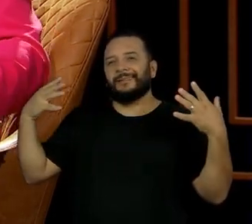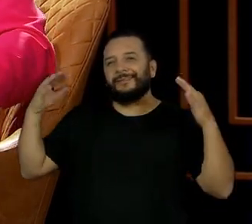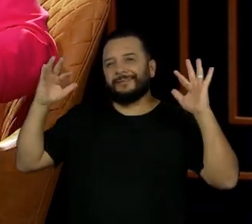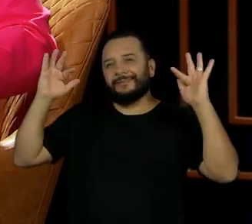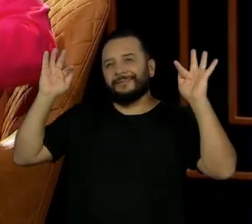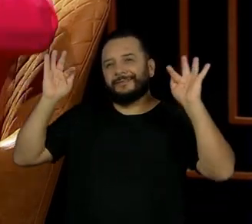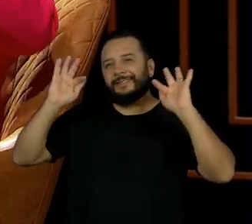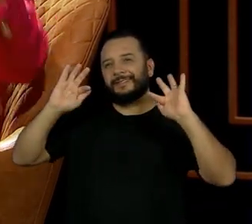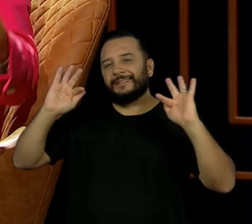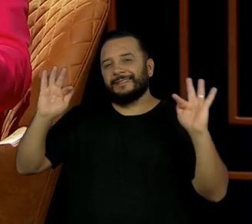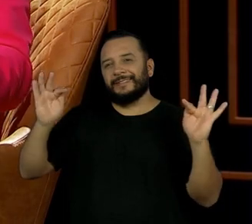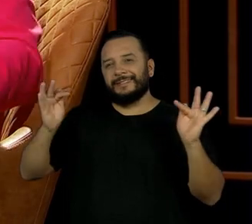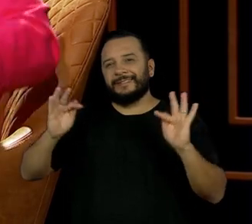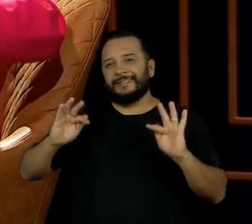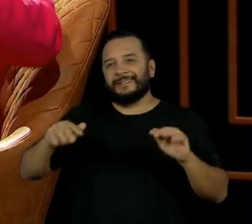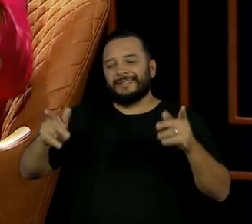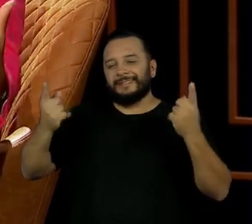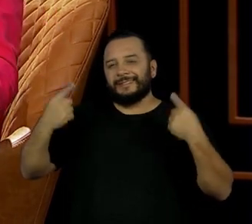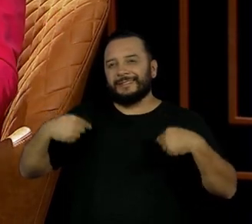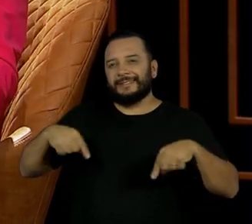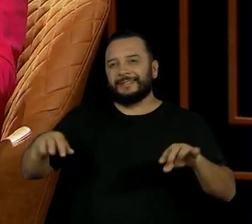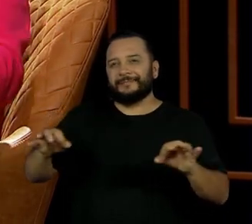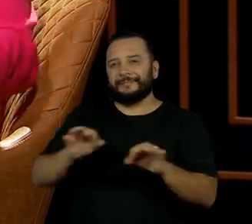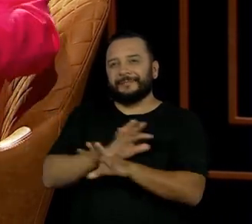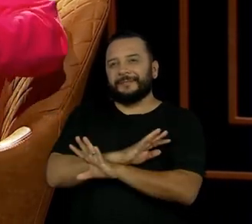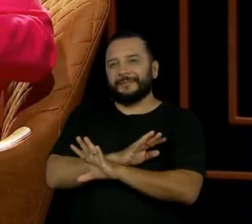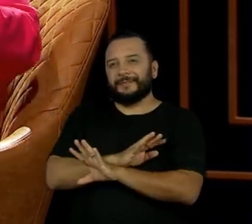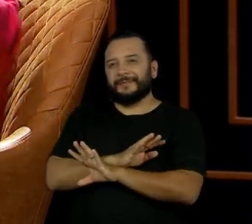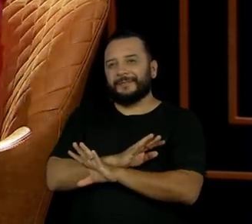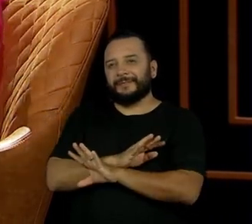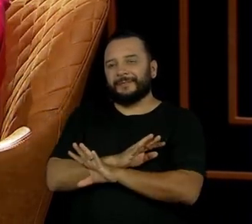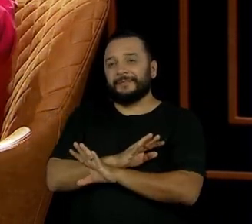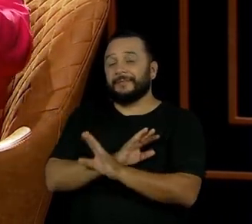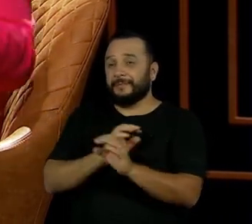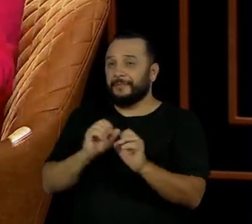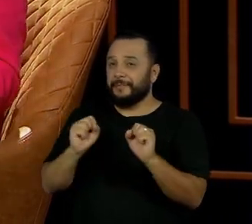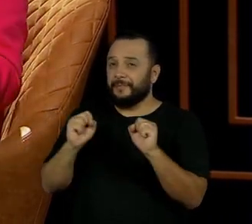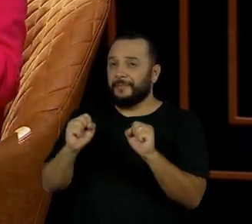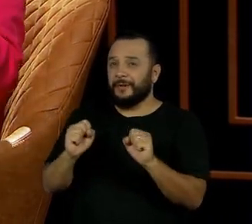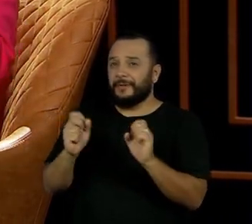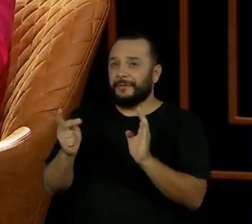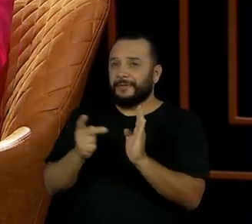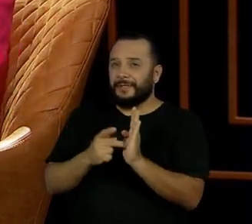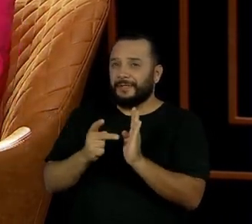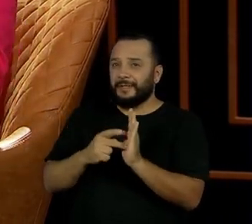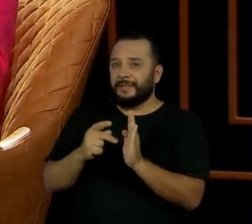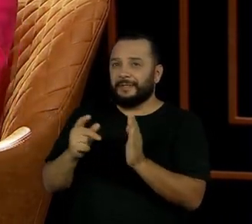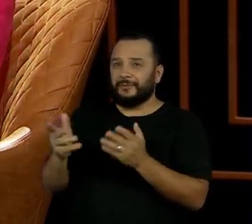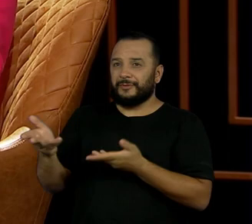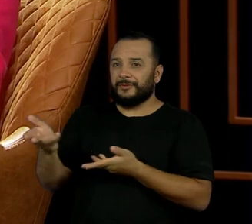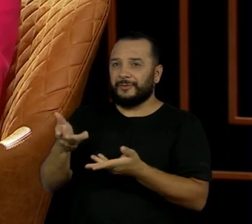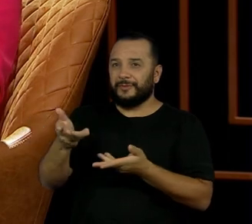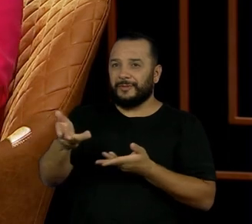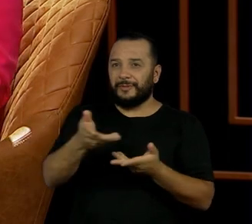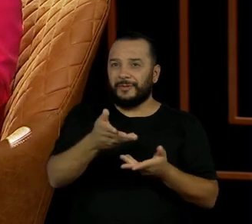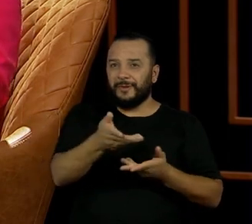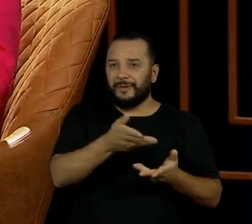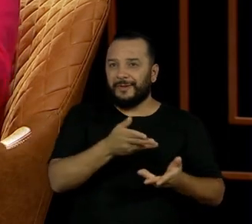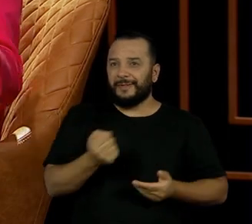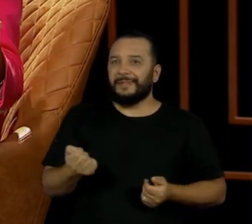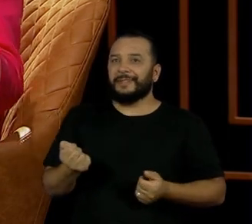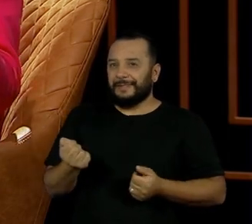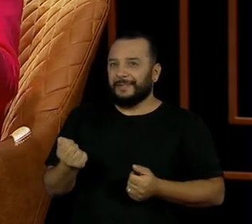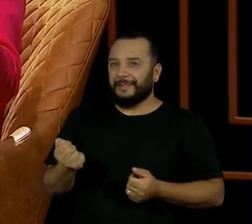feliz inteira plena para realmente poder ter essa troca poder dar essa entrega